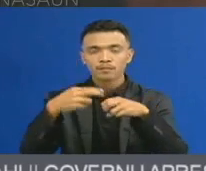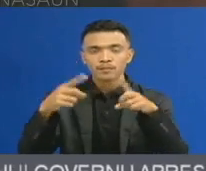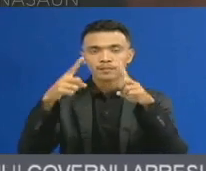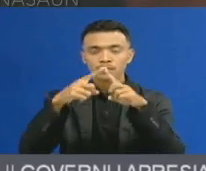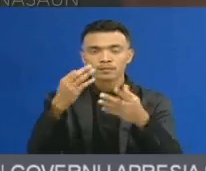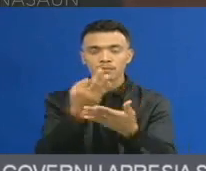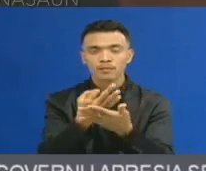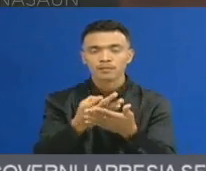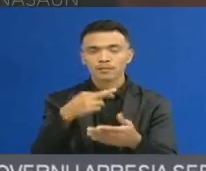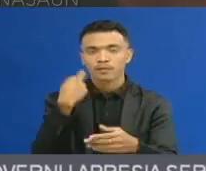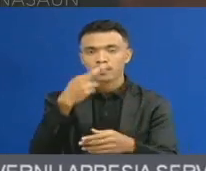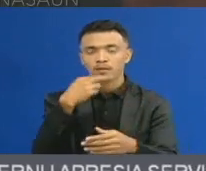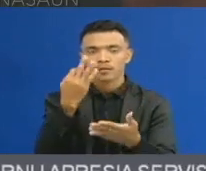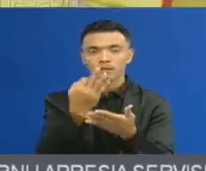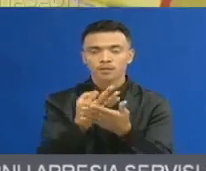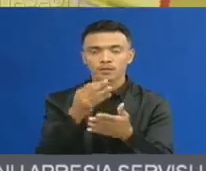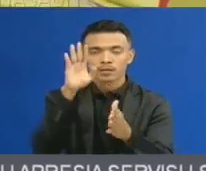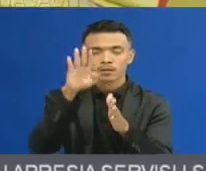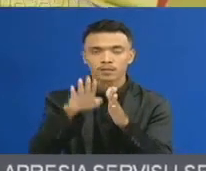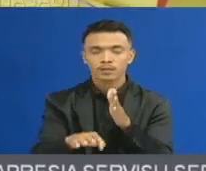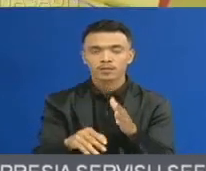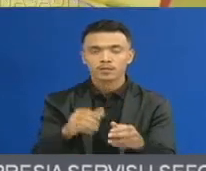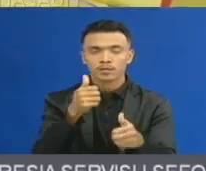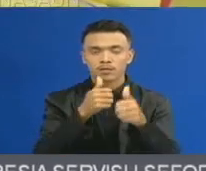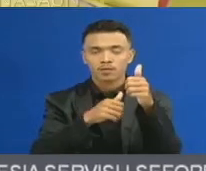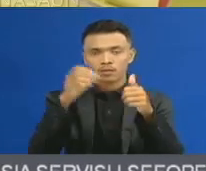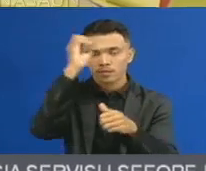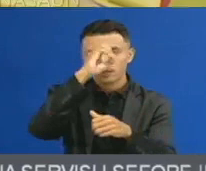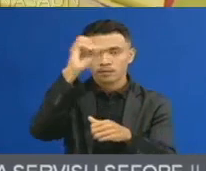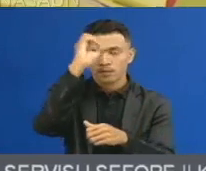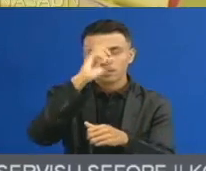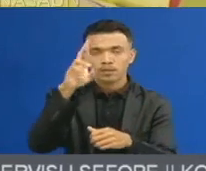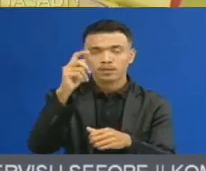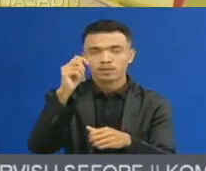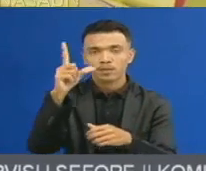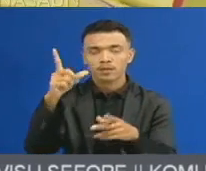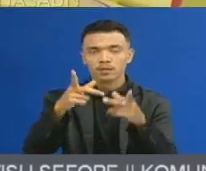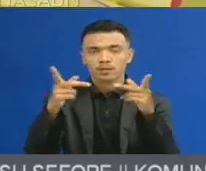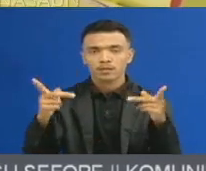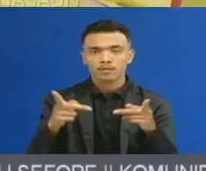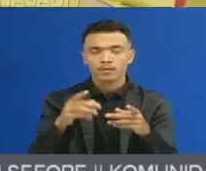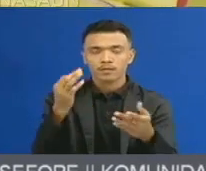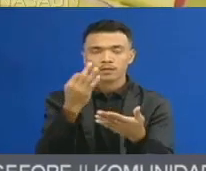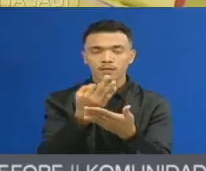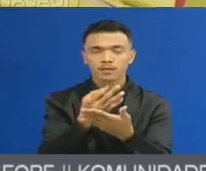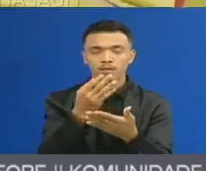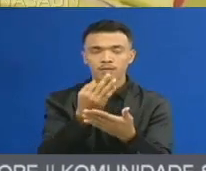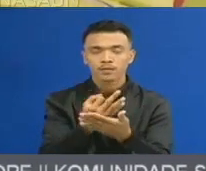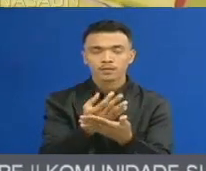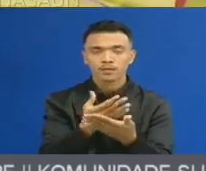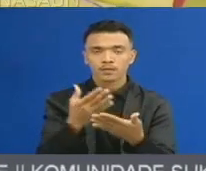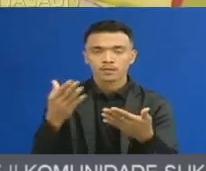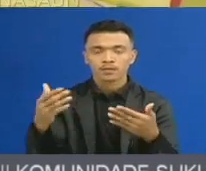E orçamento retificativo ita Tuira observação, RTTL nota ia terreno, preço necessidade básica